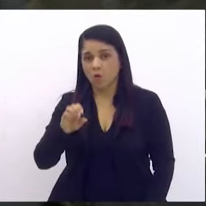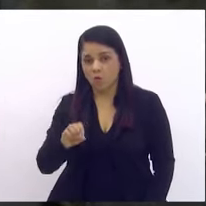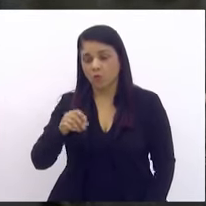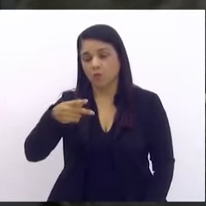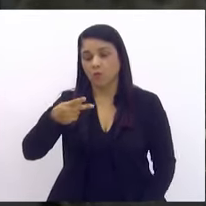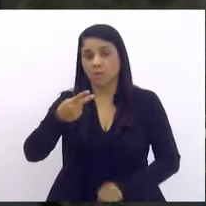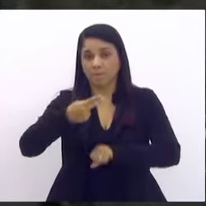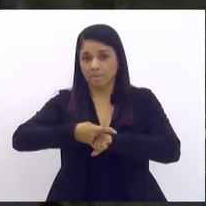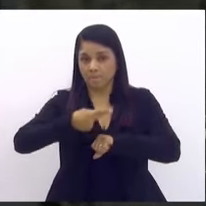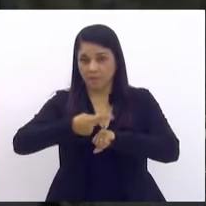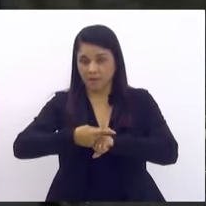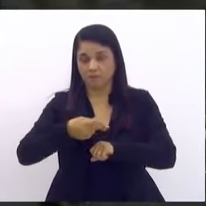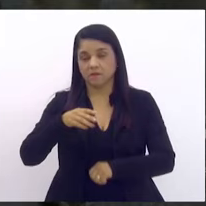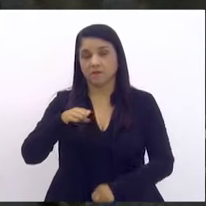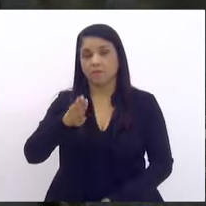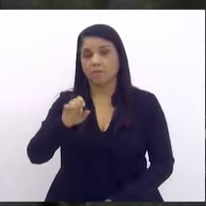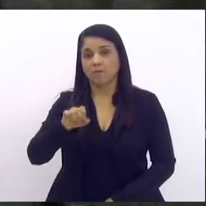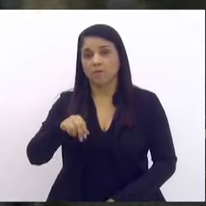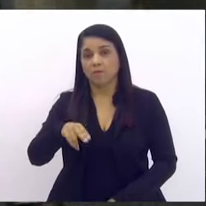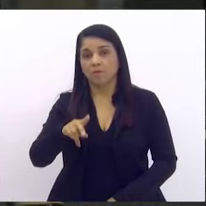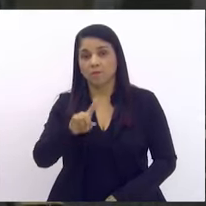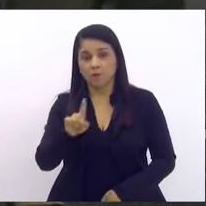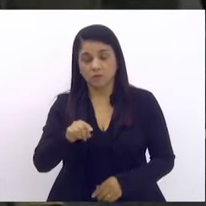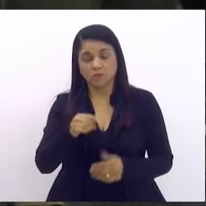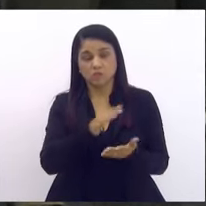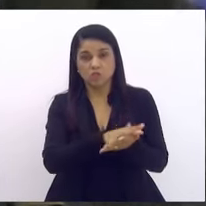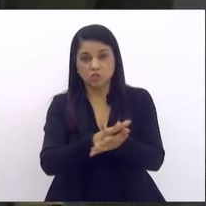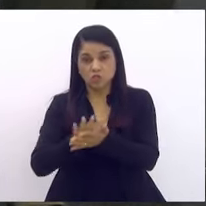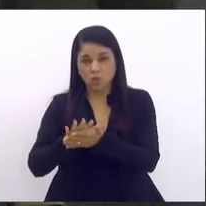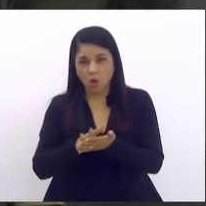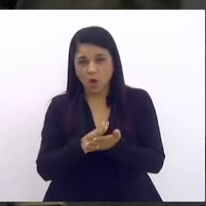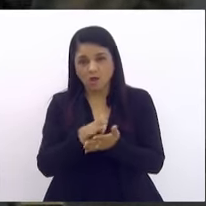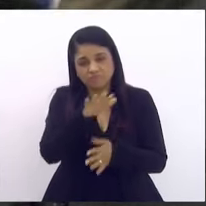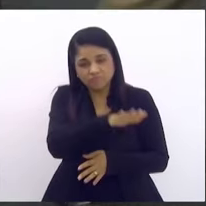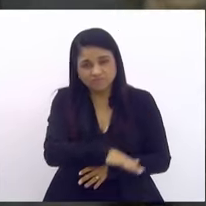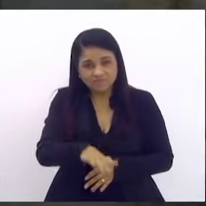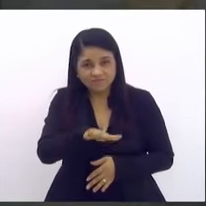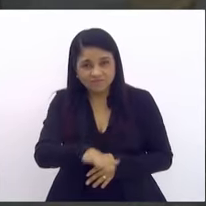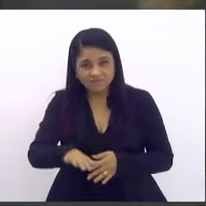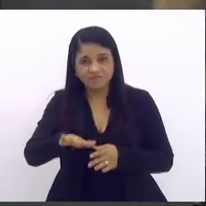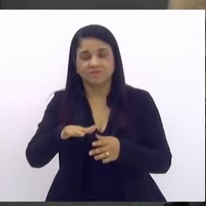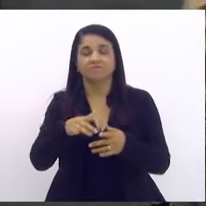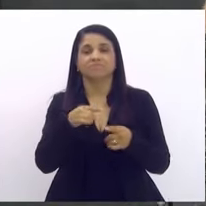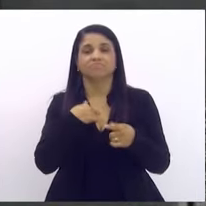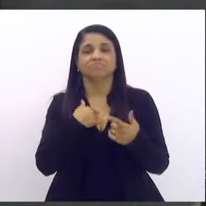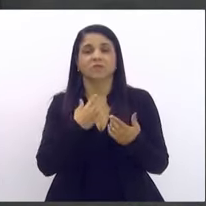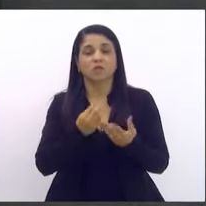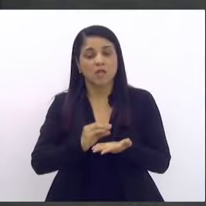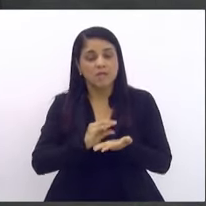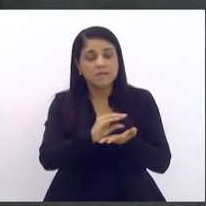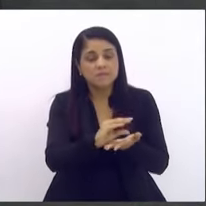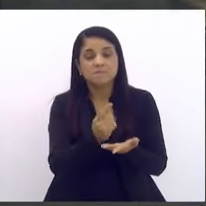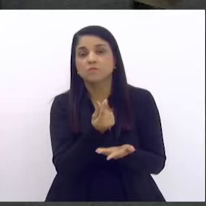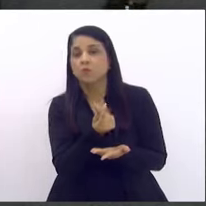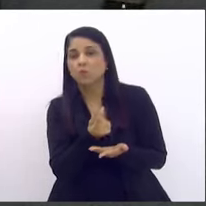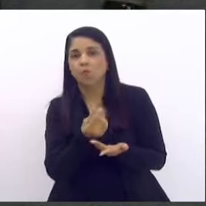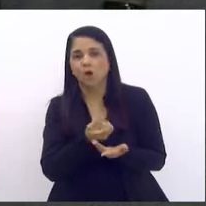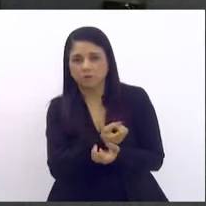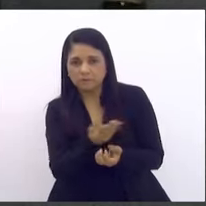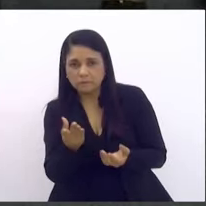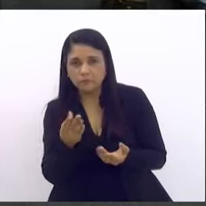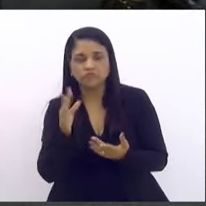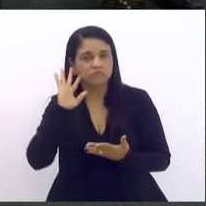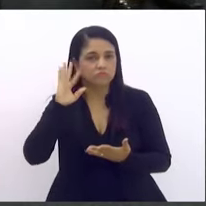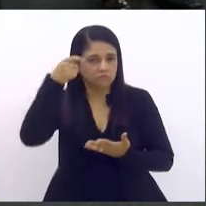tem direito a receber eu quero agradecer muito ao Deputado Luis Paulo Deputado Luis Paulo tem sido um grande professor para o